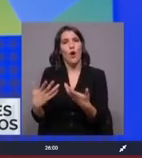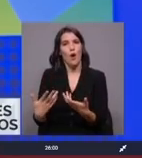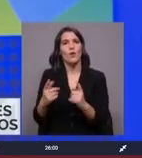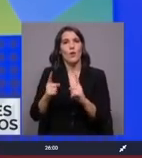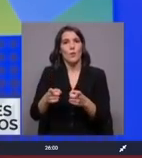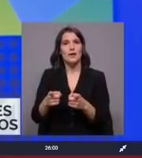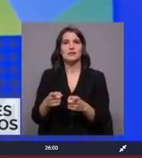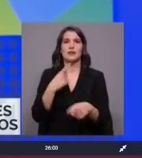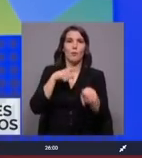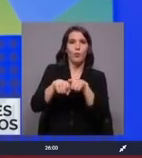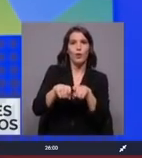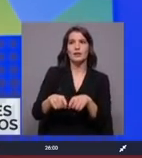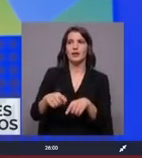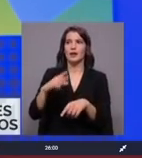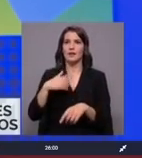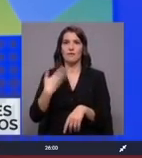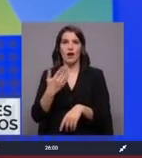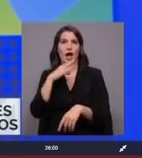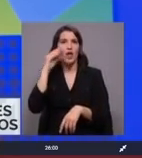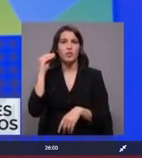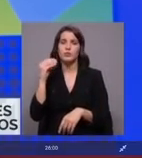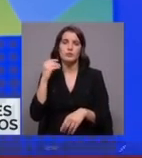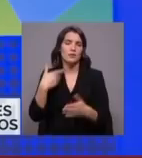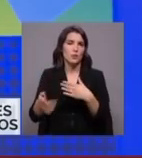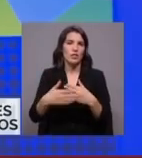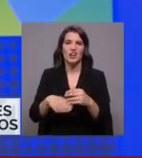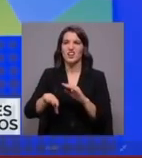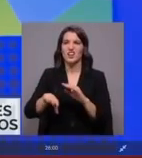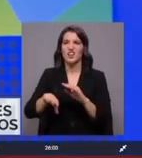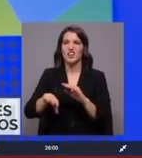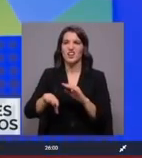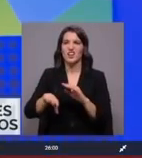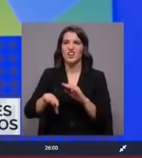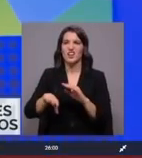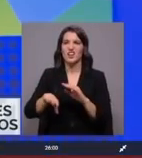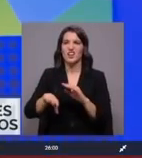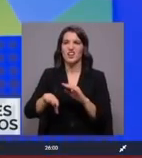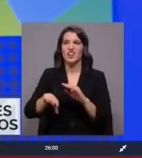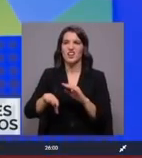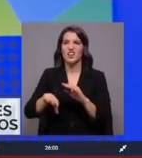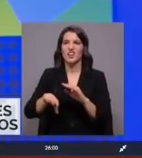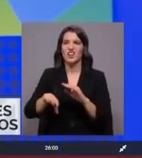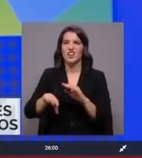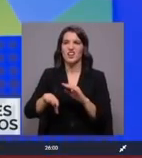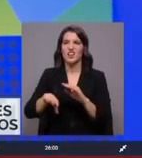na vida política na idade adulta estão muito pouquinho sabe se tornando a política de espiral direitas